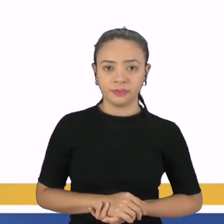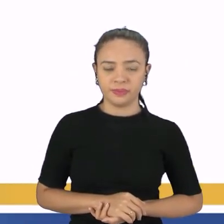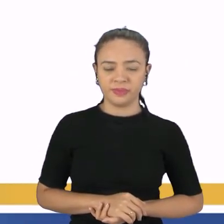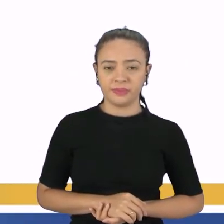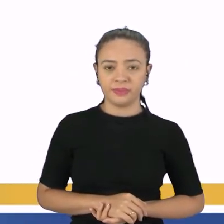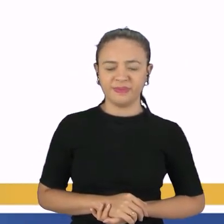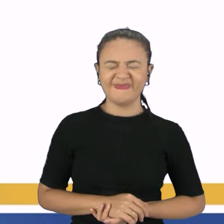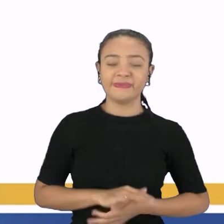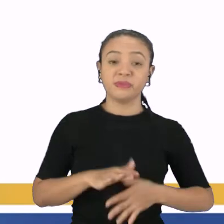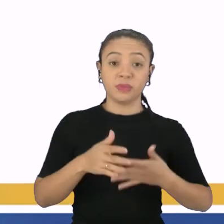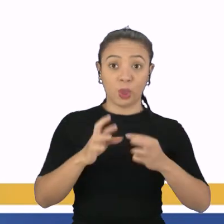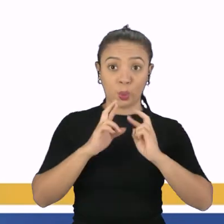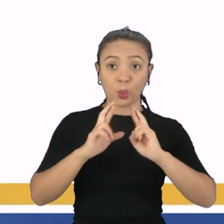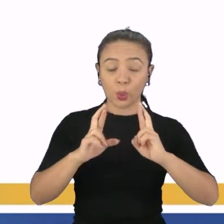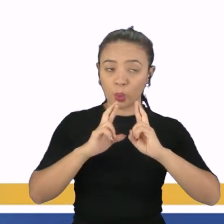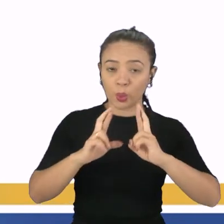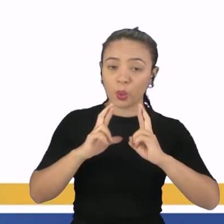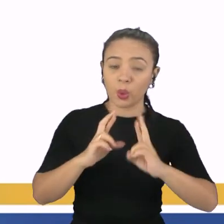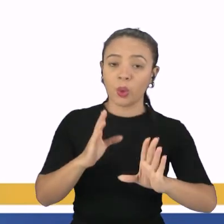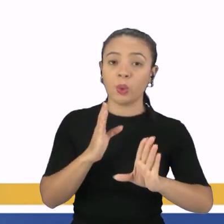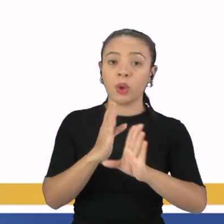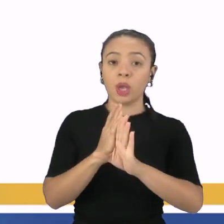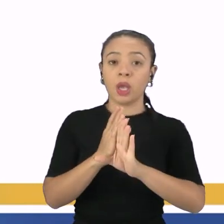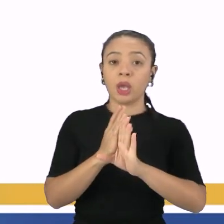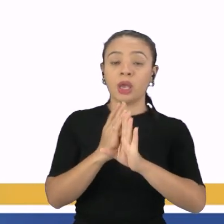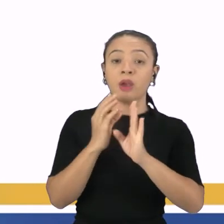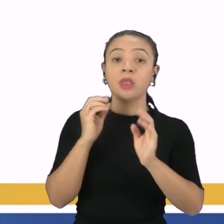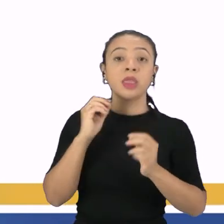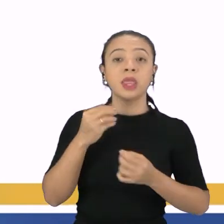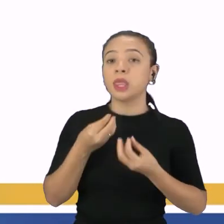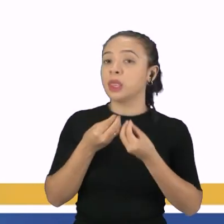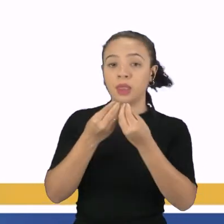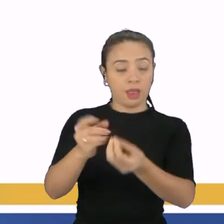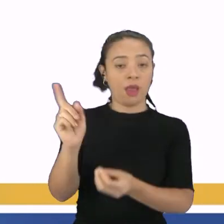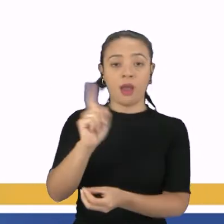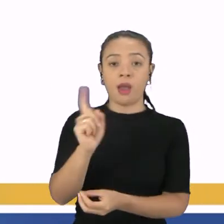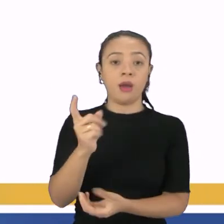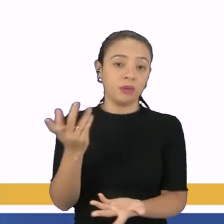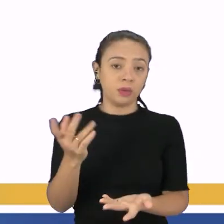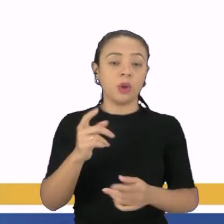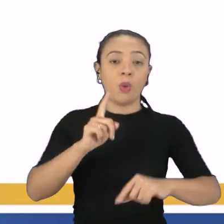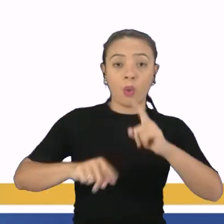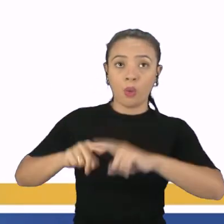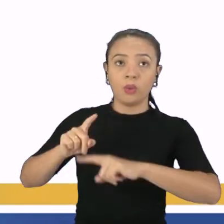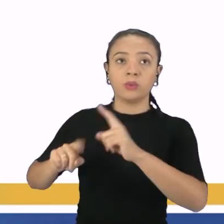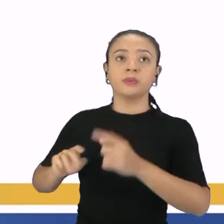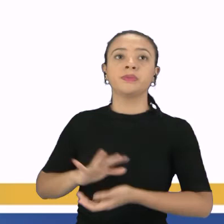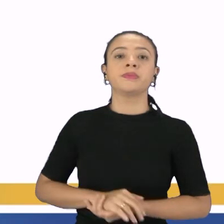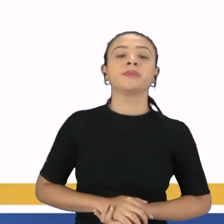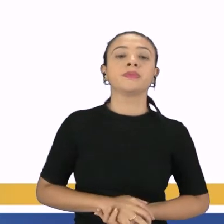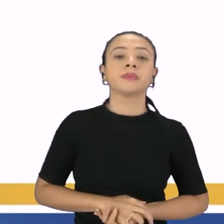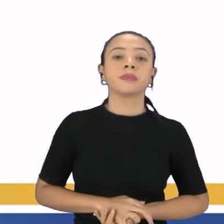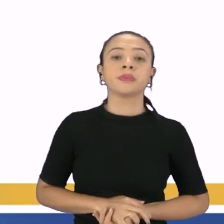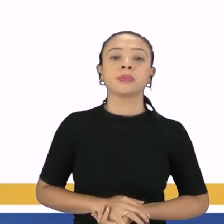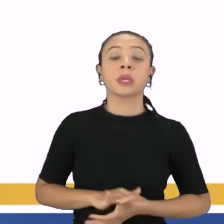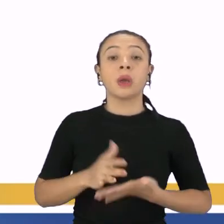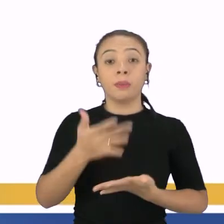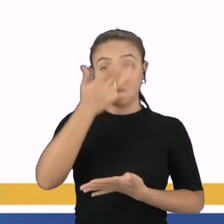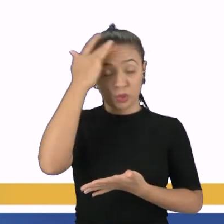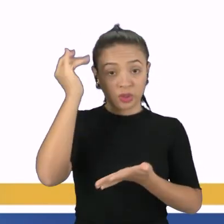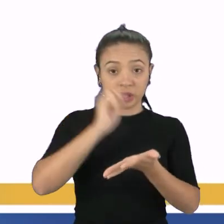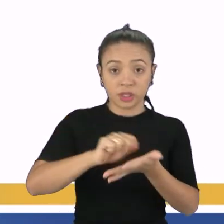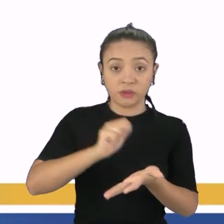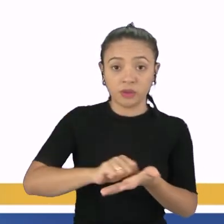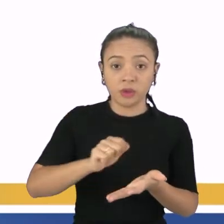Percebe-se uma reclamação em razão da não entrega de um produto. A autora, no intuito de reforçar sua